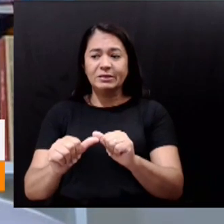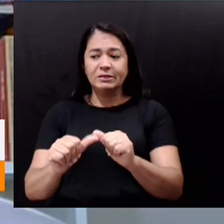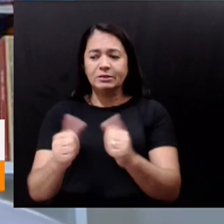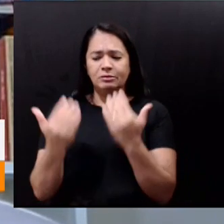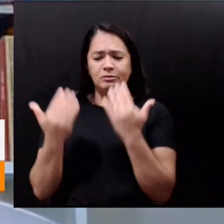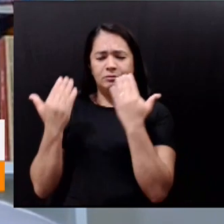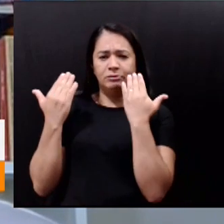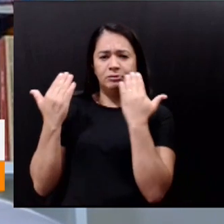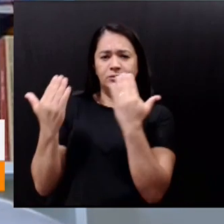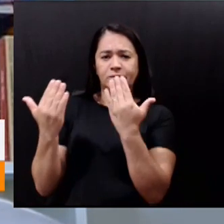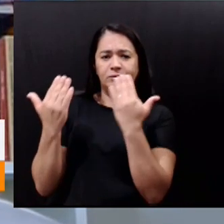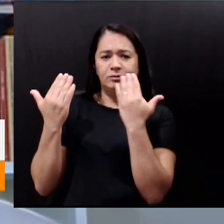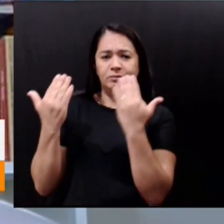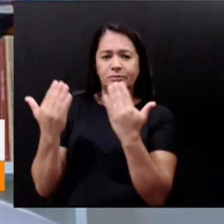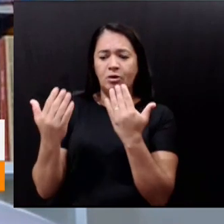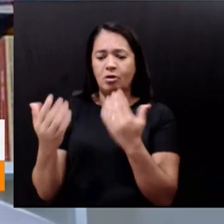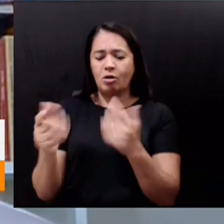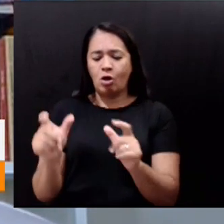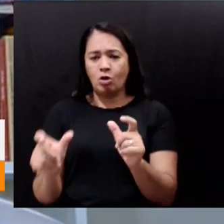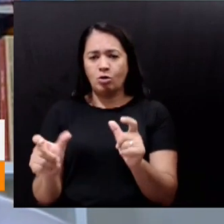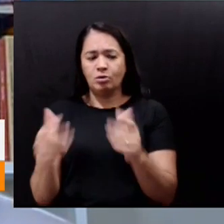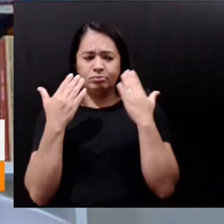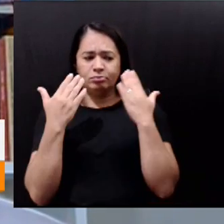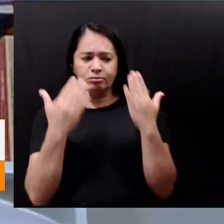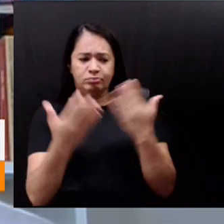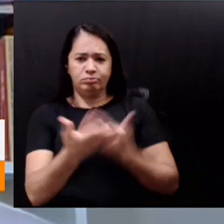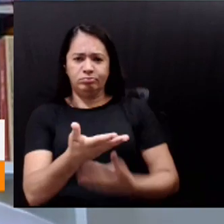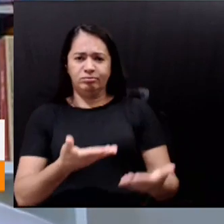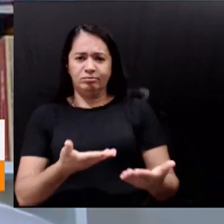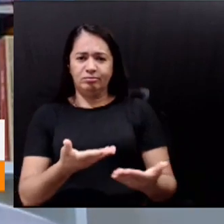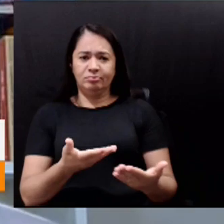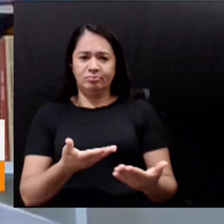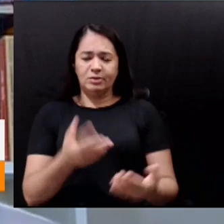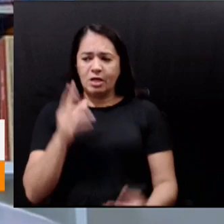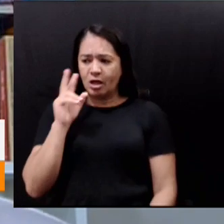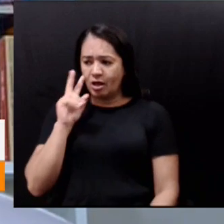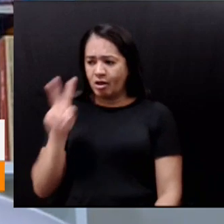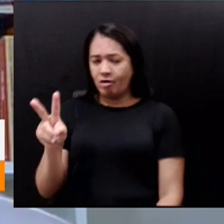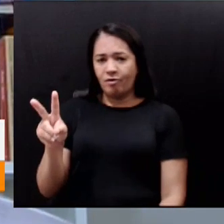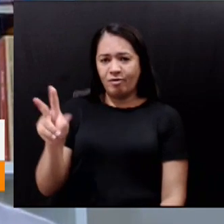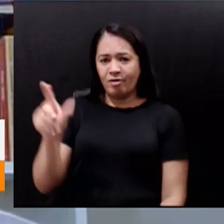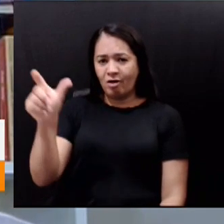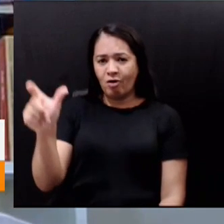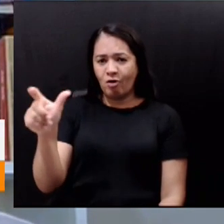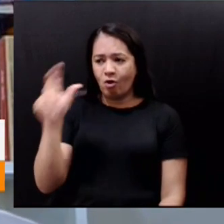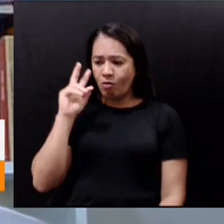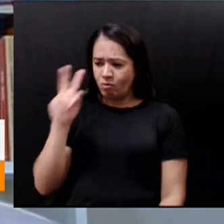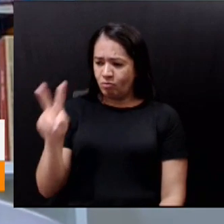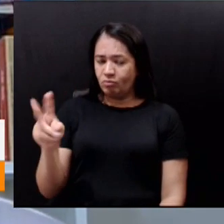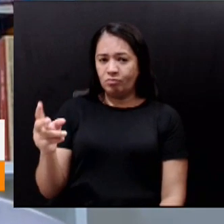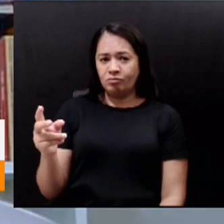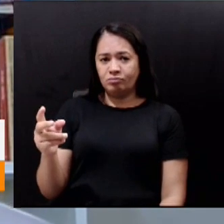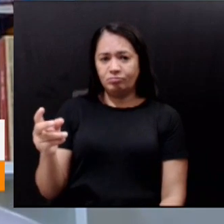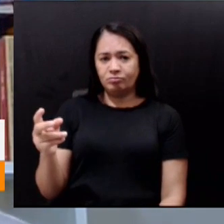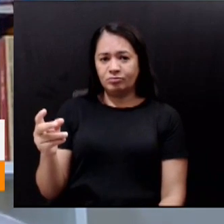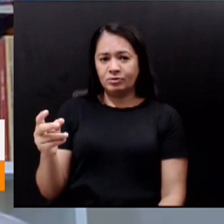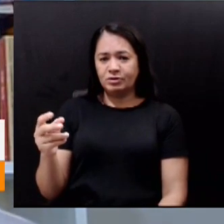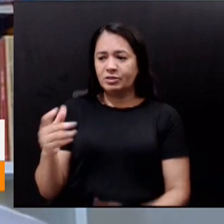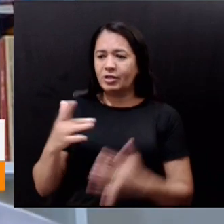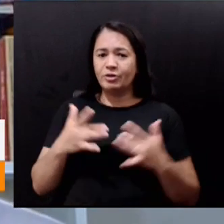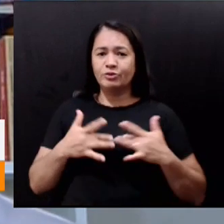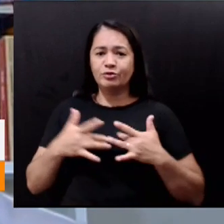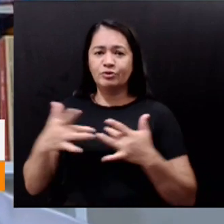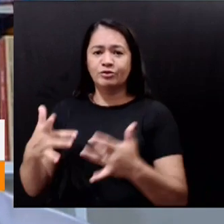uma das outras, de modo que ela vê o outro não como um fator de solidariedade, como um fator de